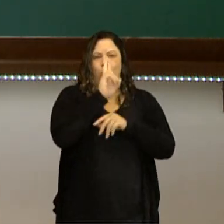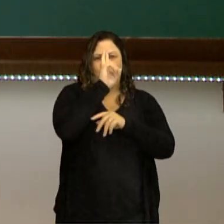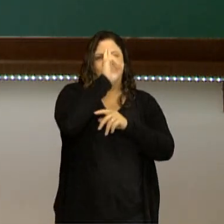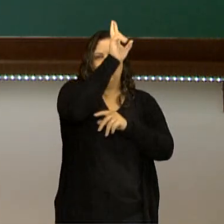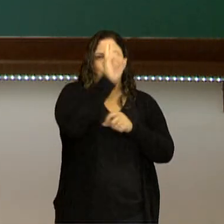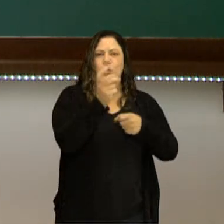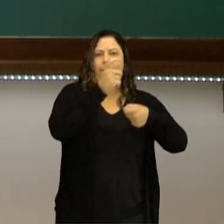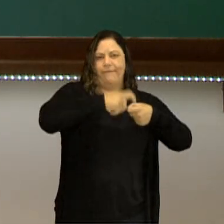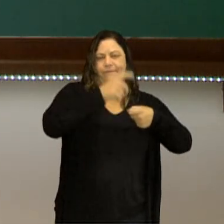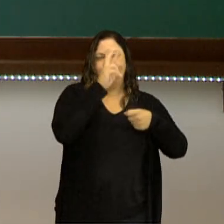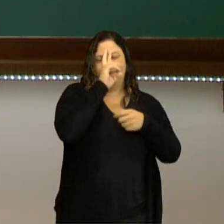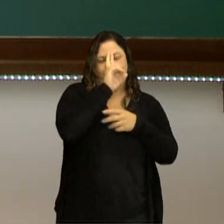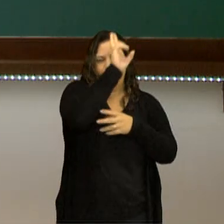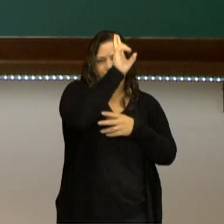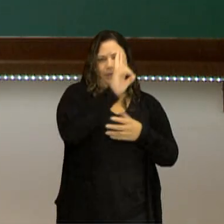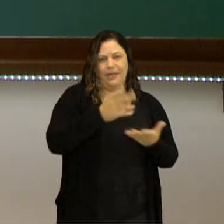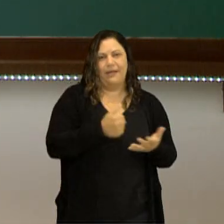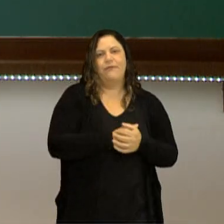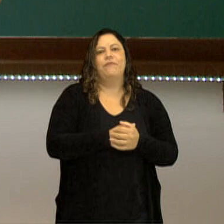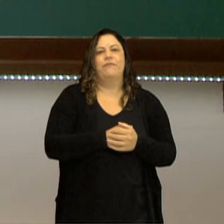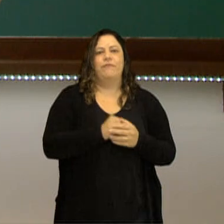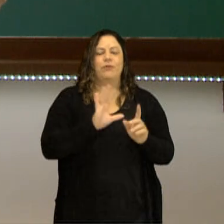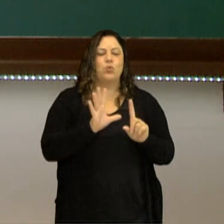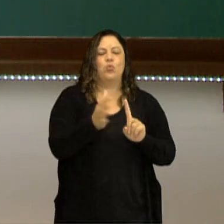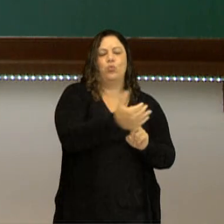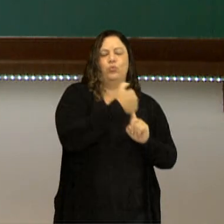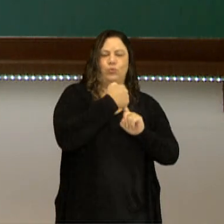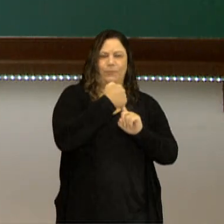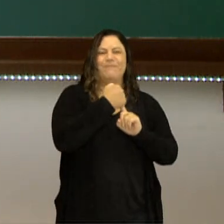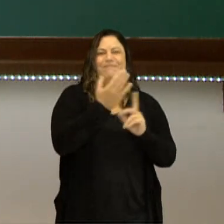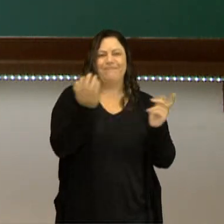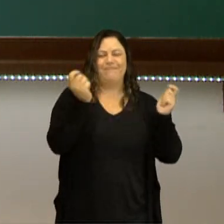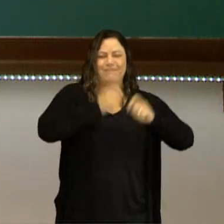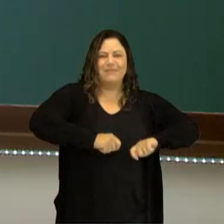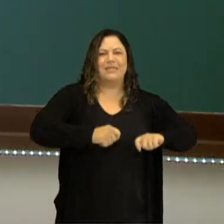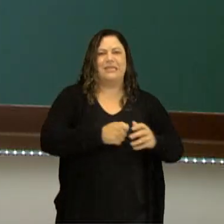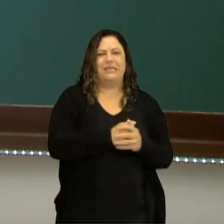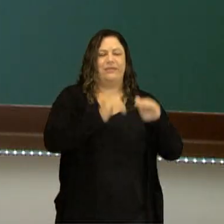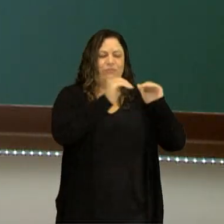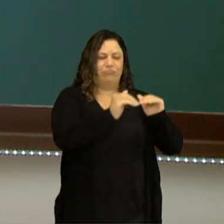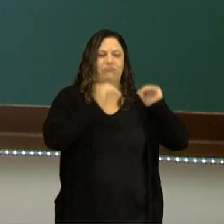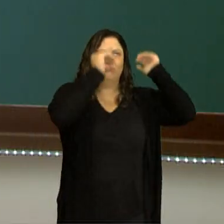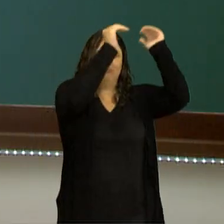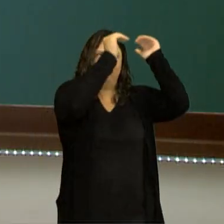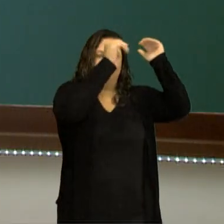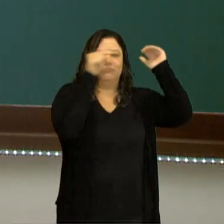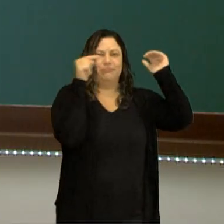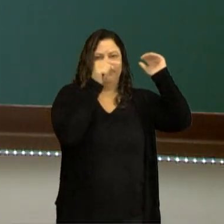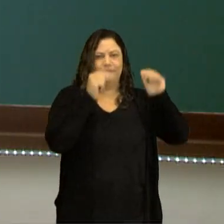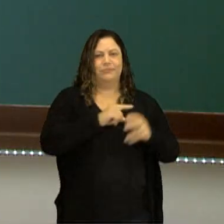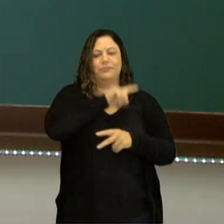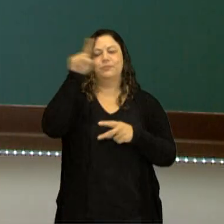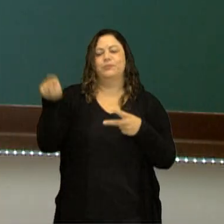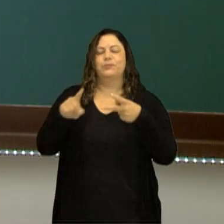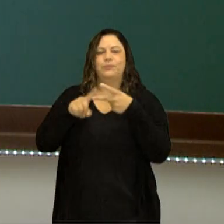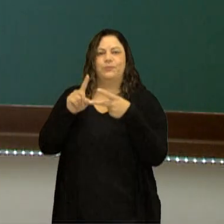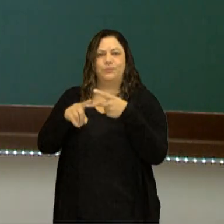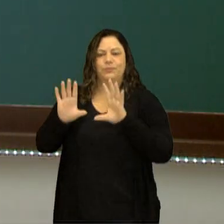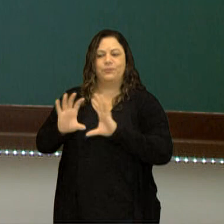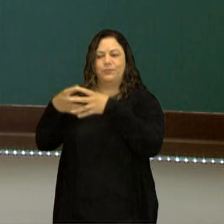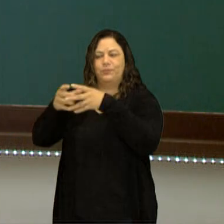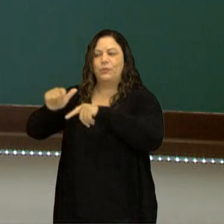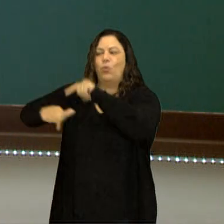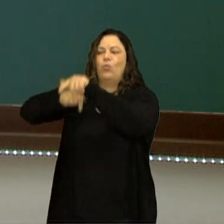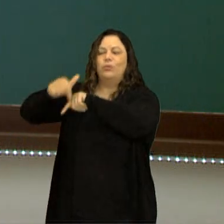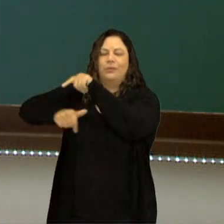então, vamos colocar aí a figura do dominador, o que está no poder naquele momento. E o